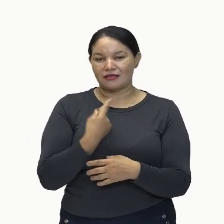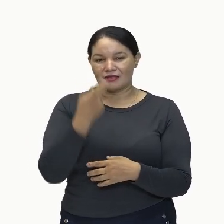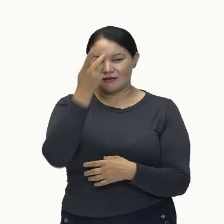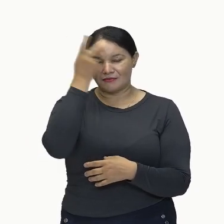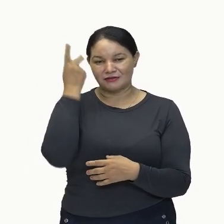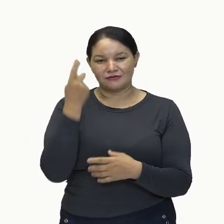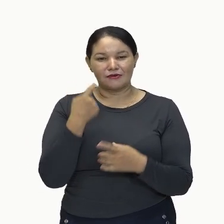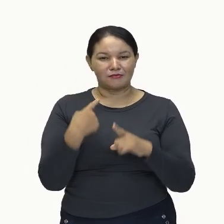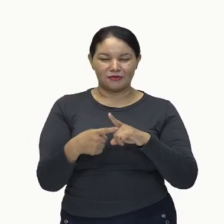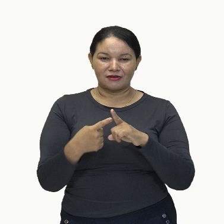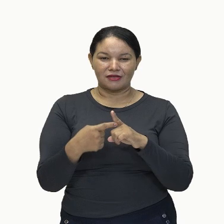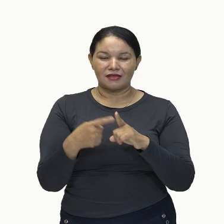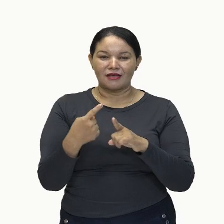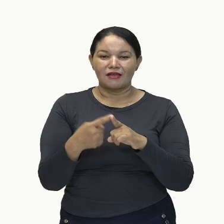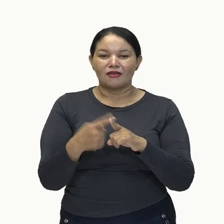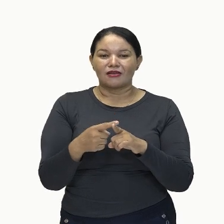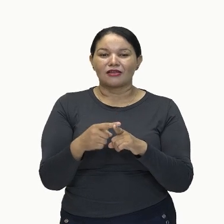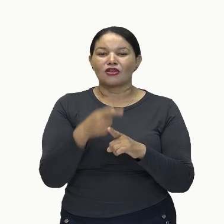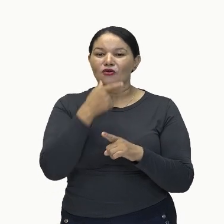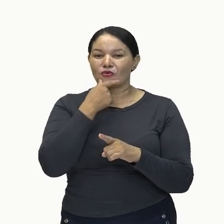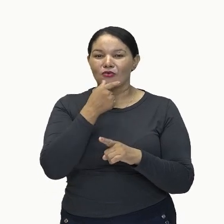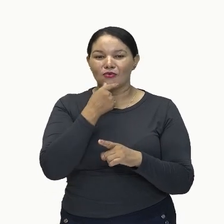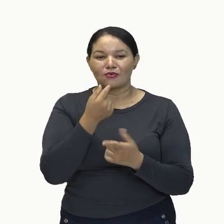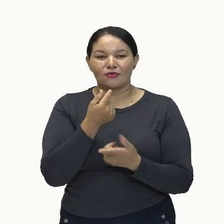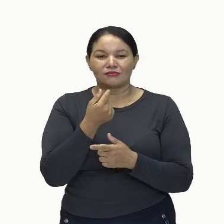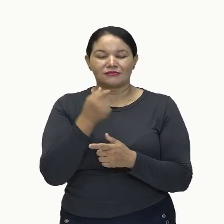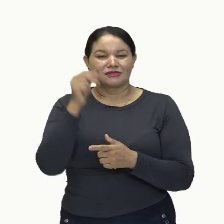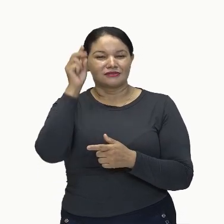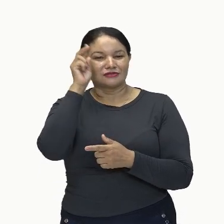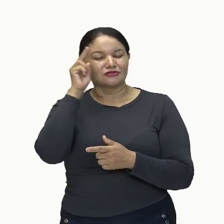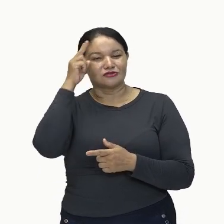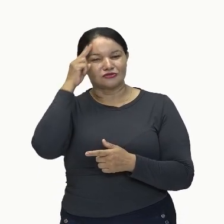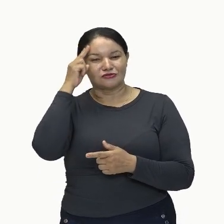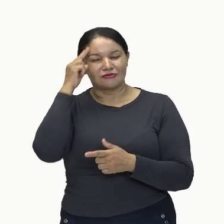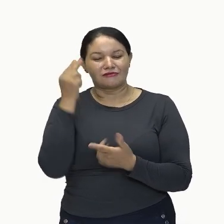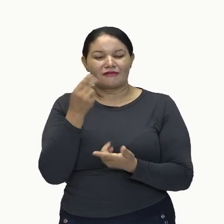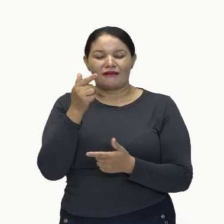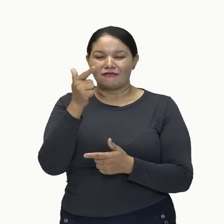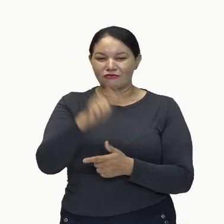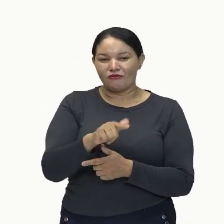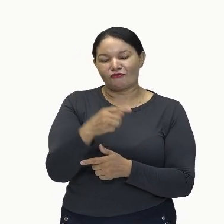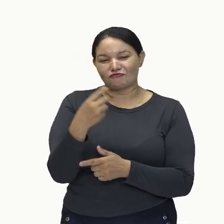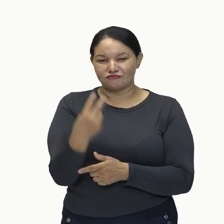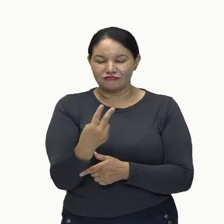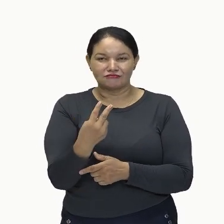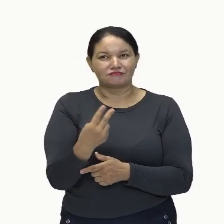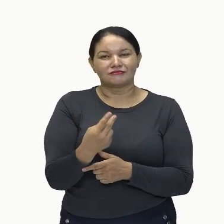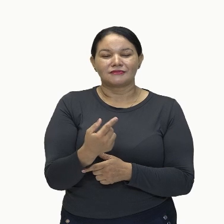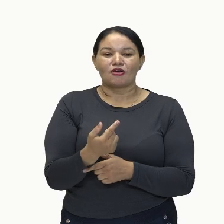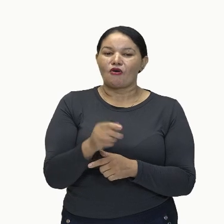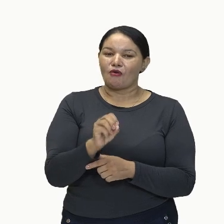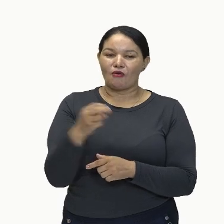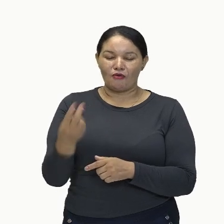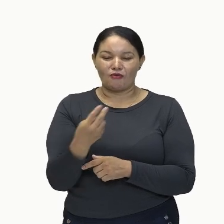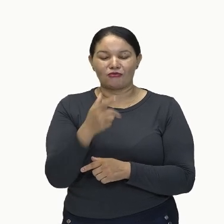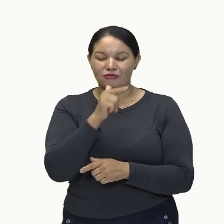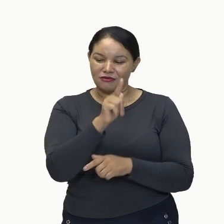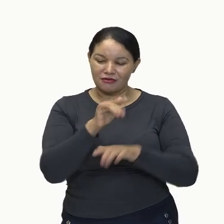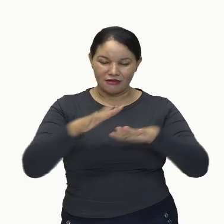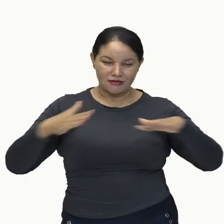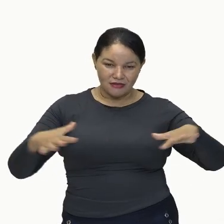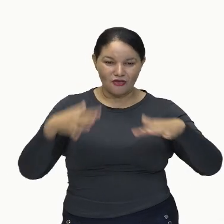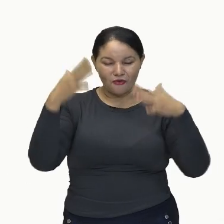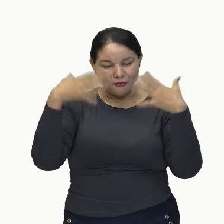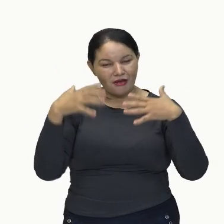homem, ele coloca, não sonha 2 vezes no mesmo sonho, não se banha 2 vezes no mesmo rio. Nós temos essa ideia